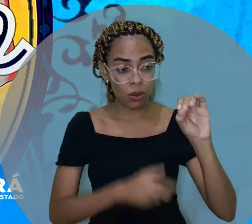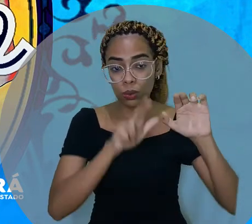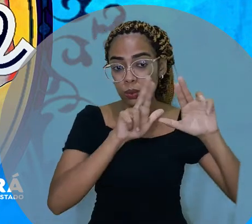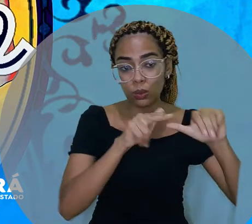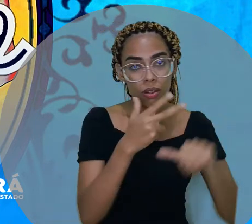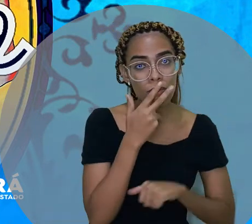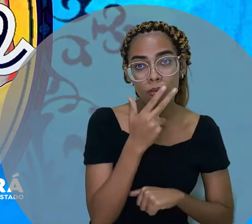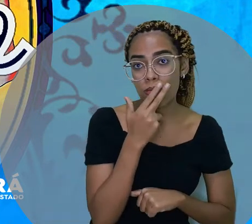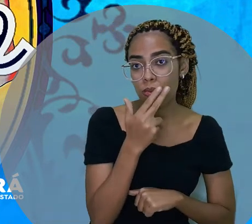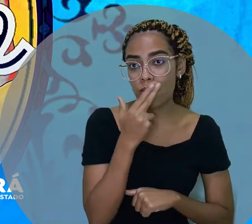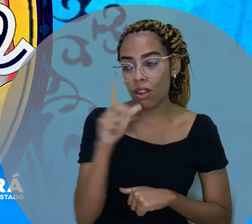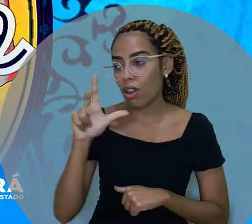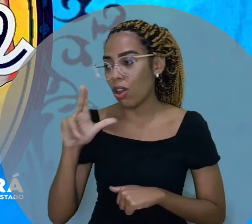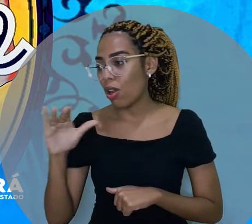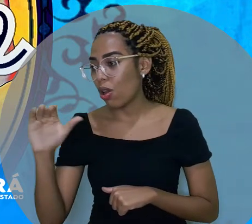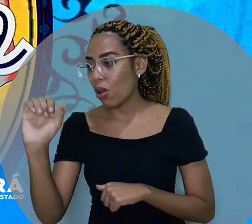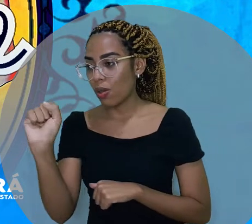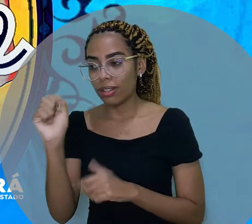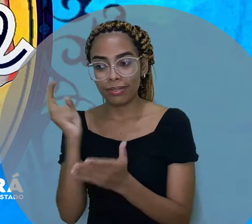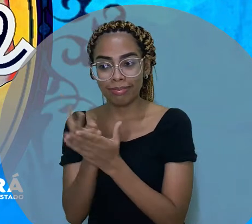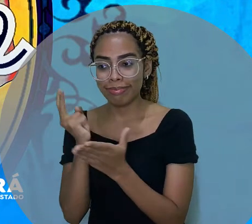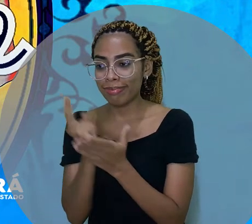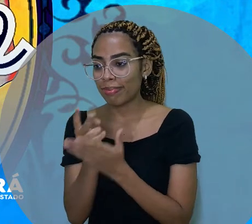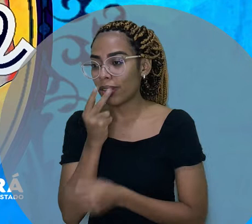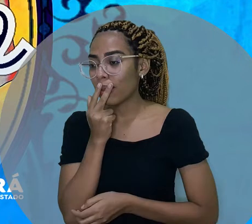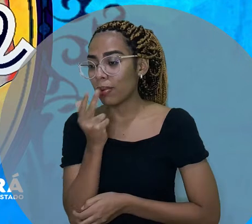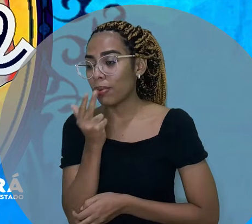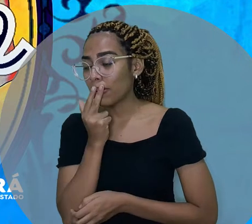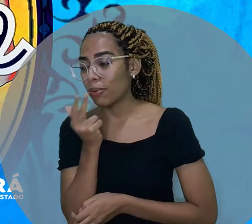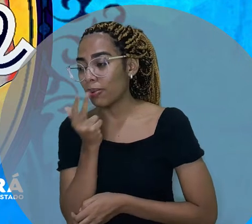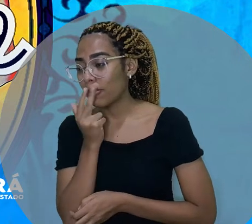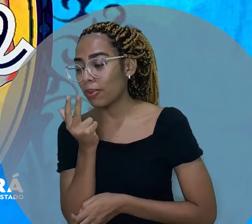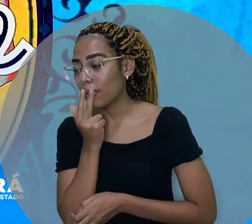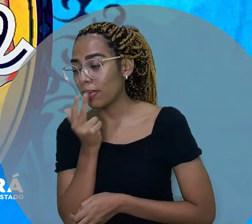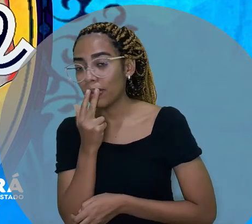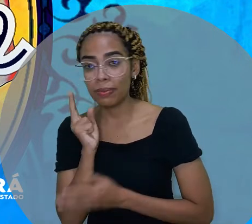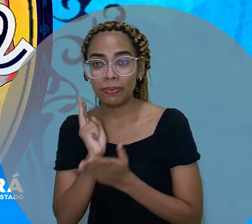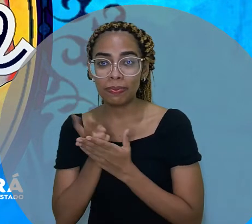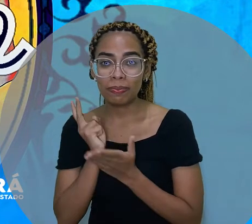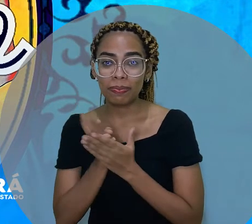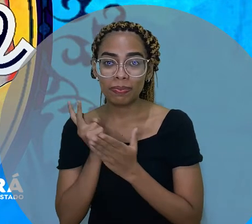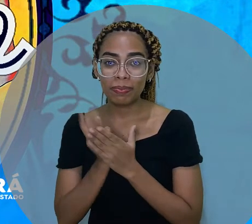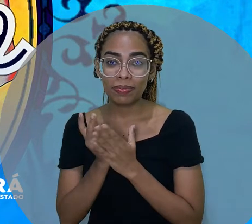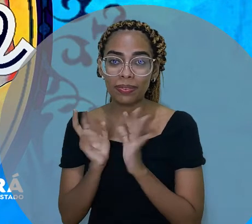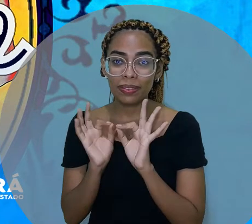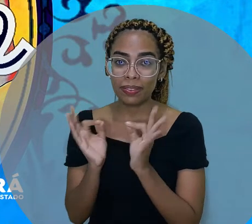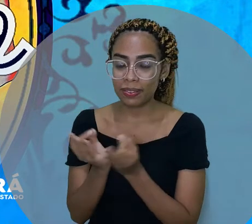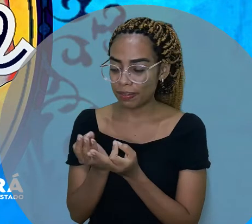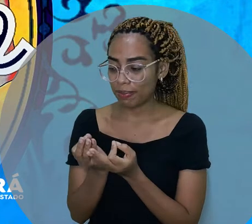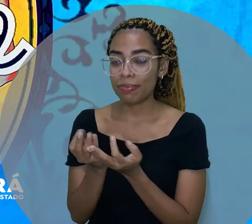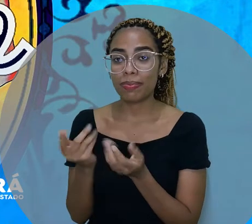outro. Paulo, que jamais fumou. Luiz, que conta 5 bitucas no